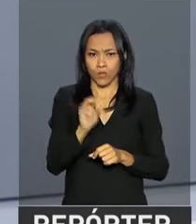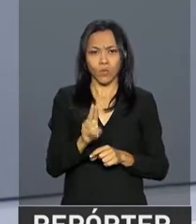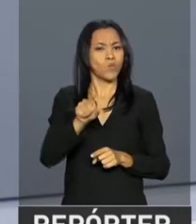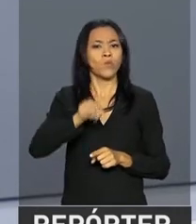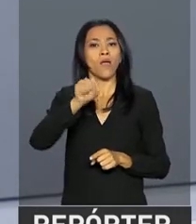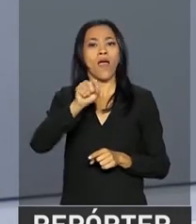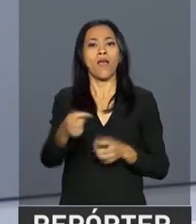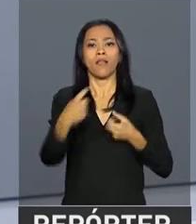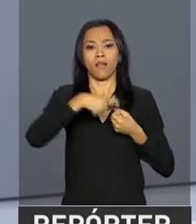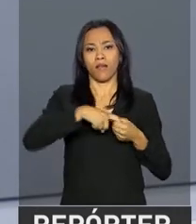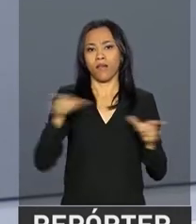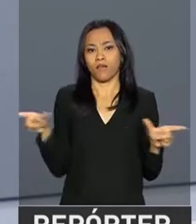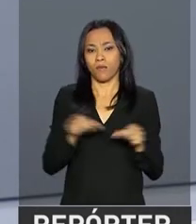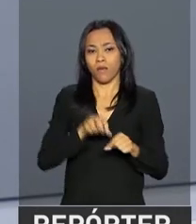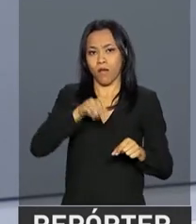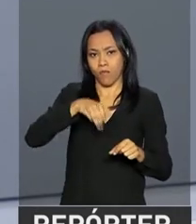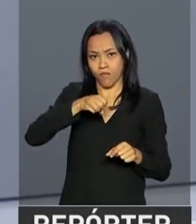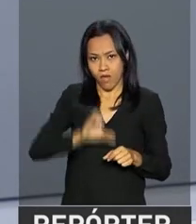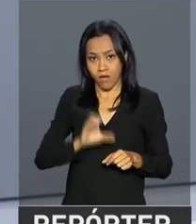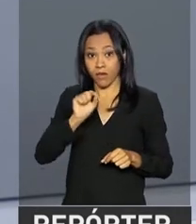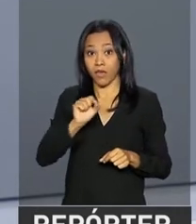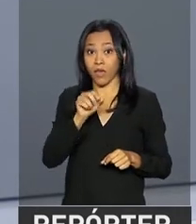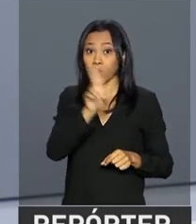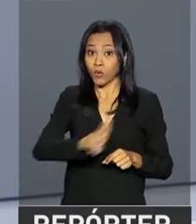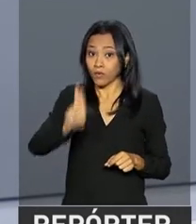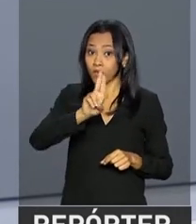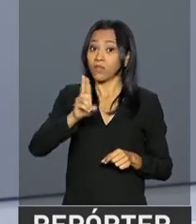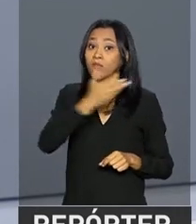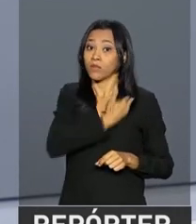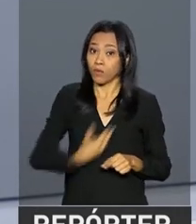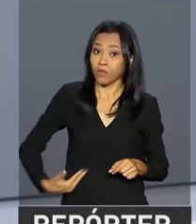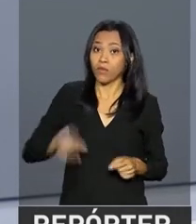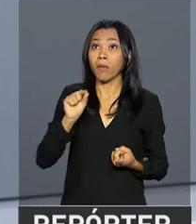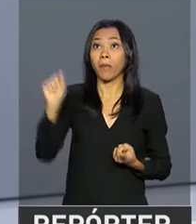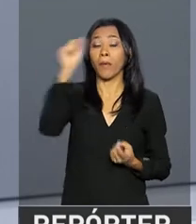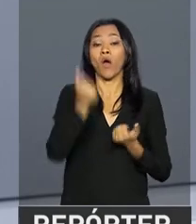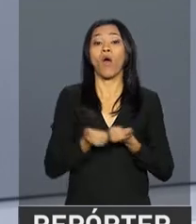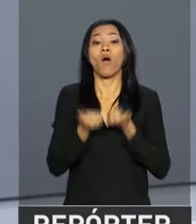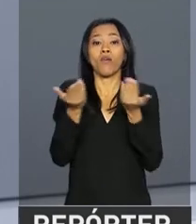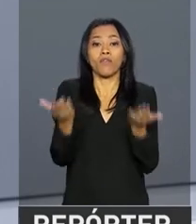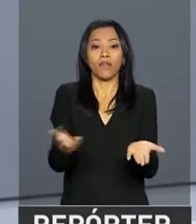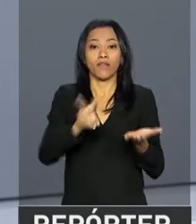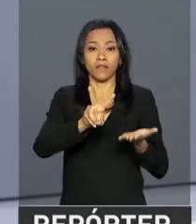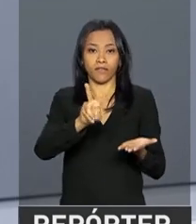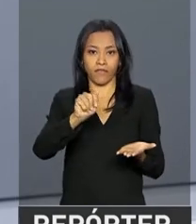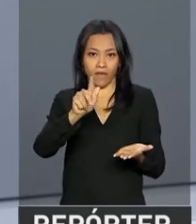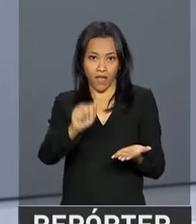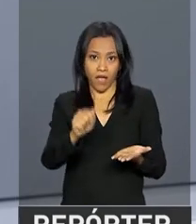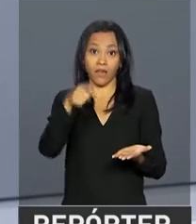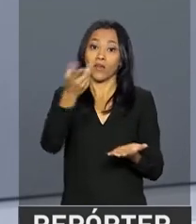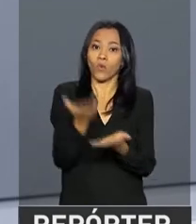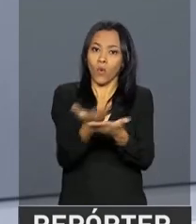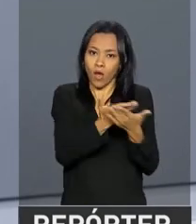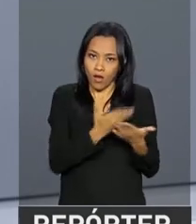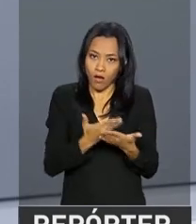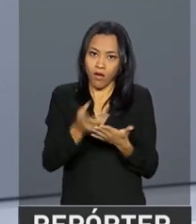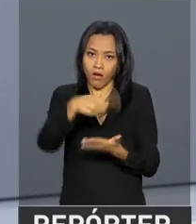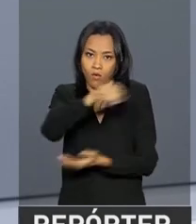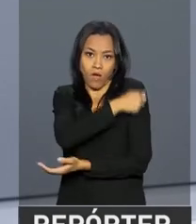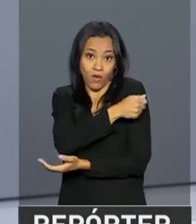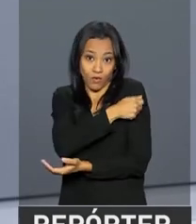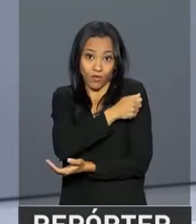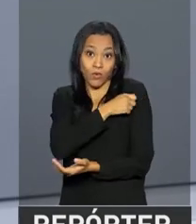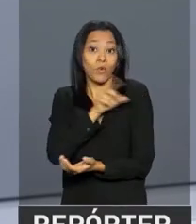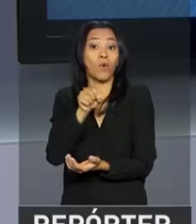por meio do qual as instituições públicas de educação superior oferecem vagas a estudantes com base nas notas obtidas no